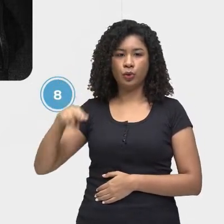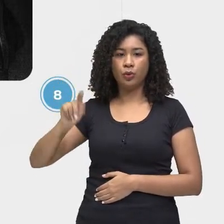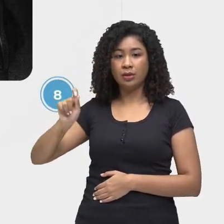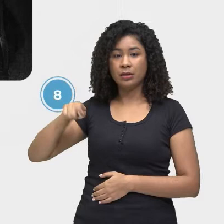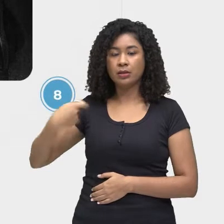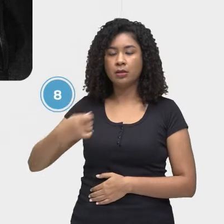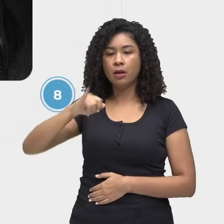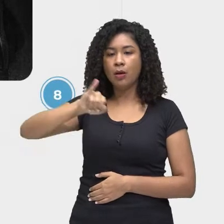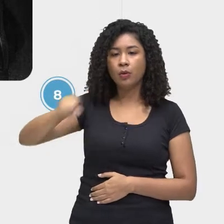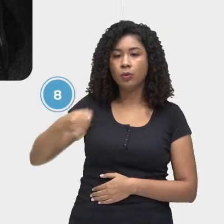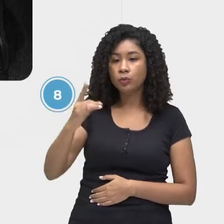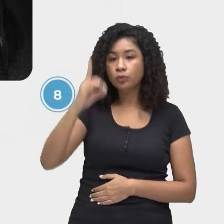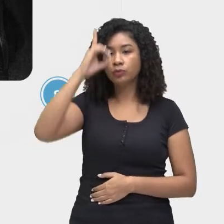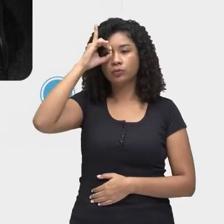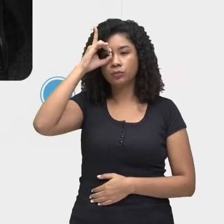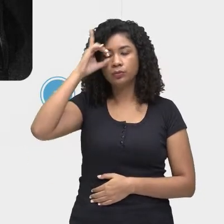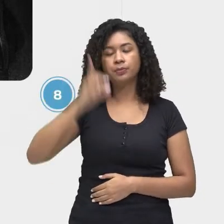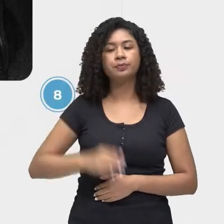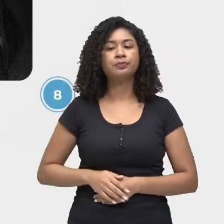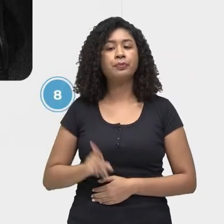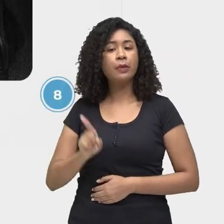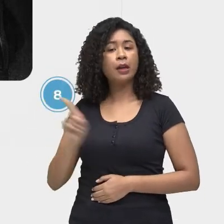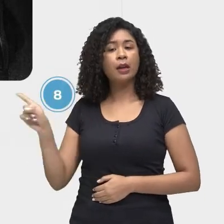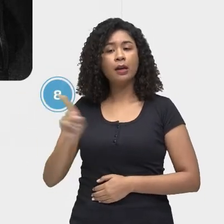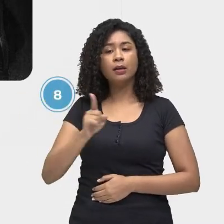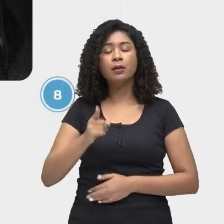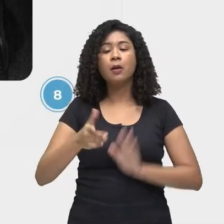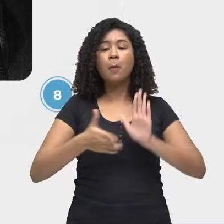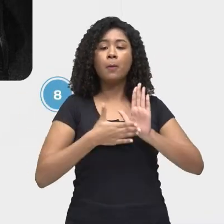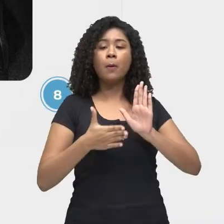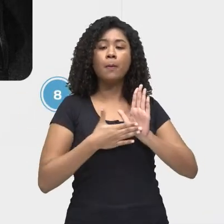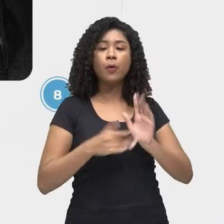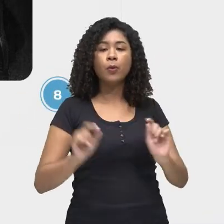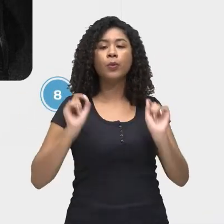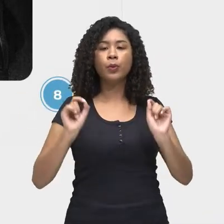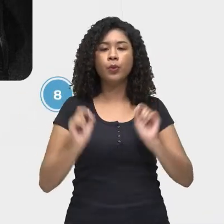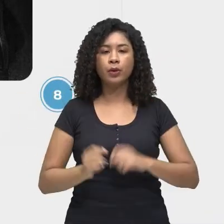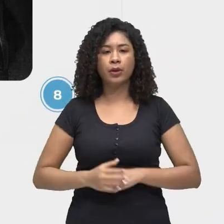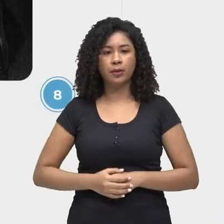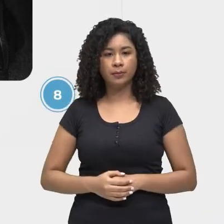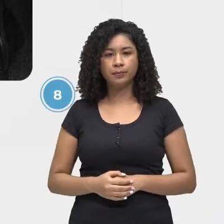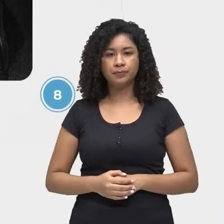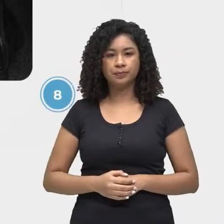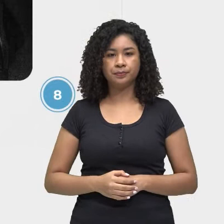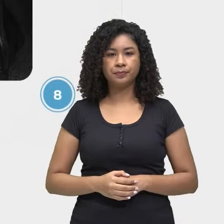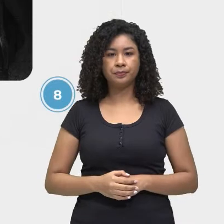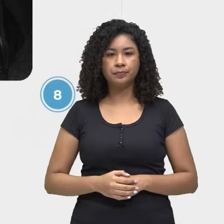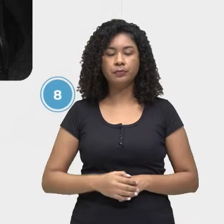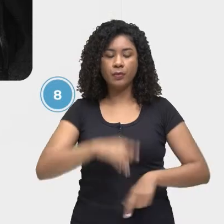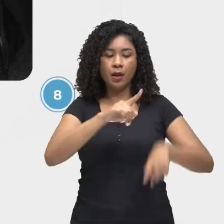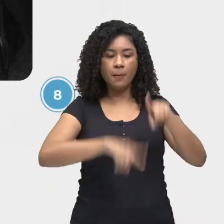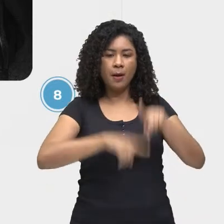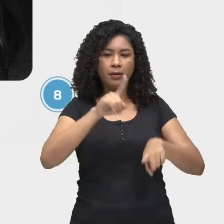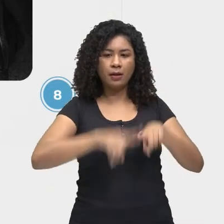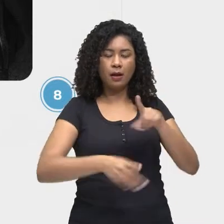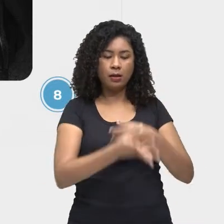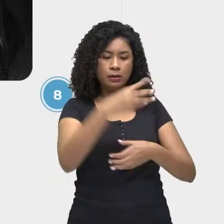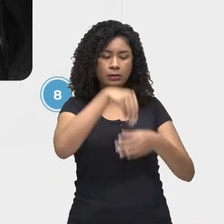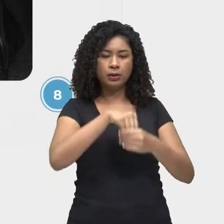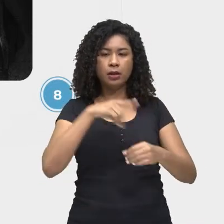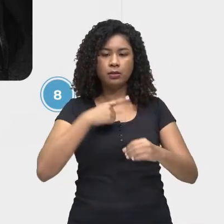que a matéria era formada por átomos, que eram partículas esféricas,